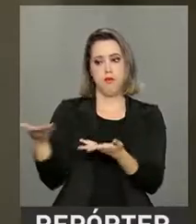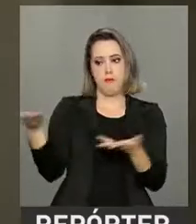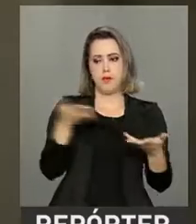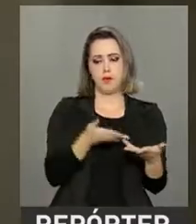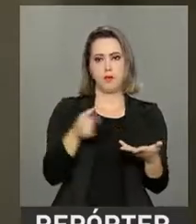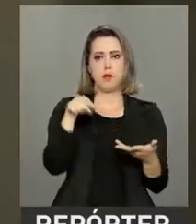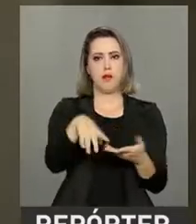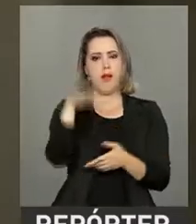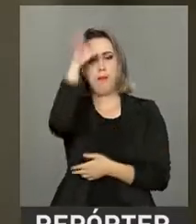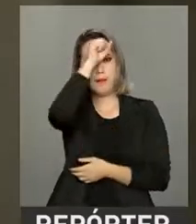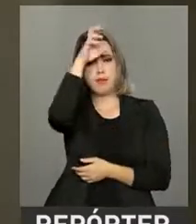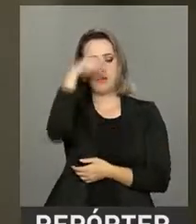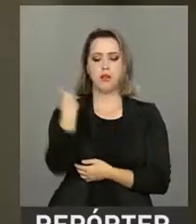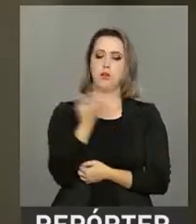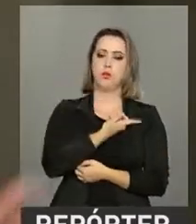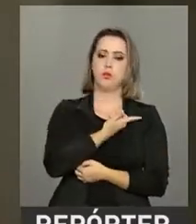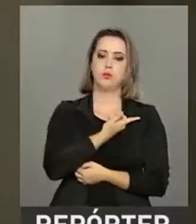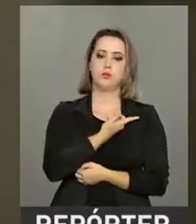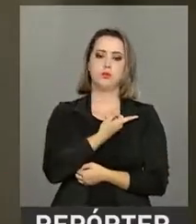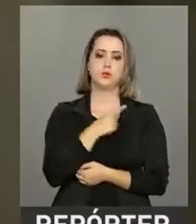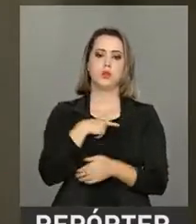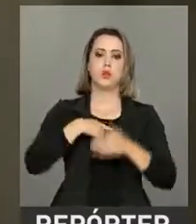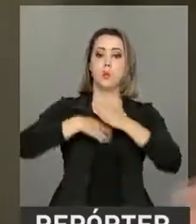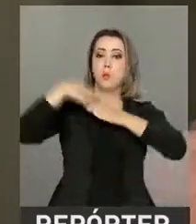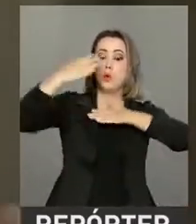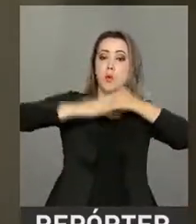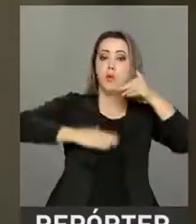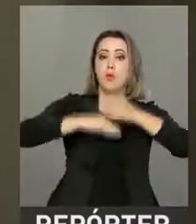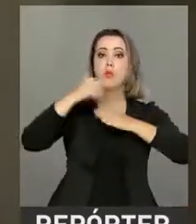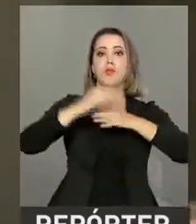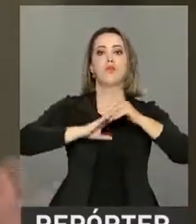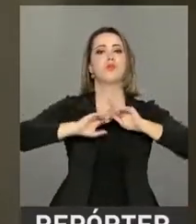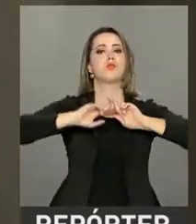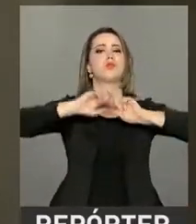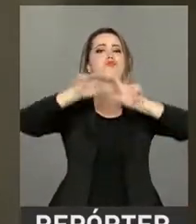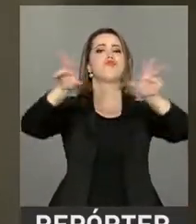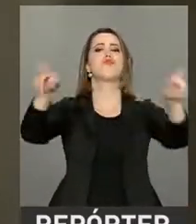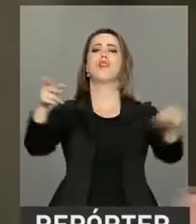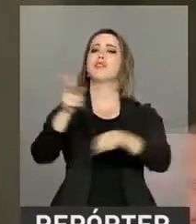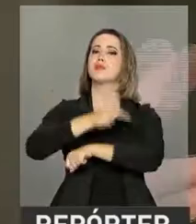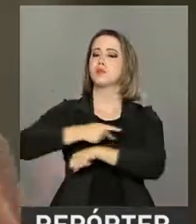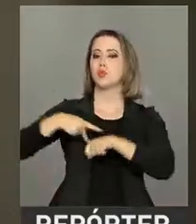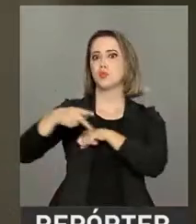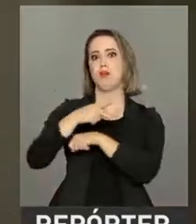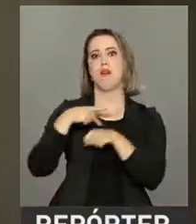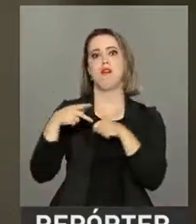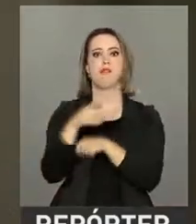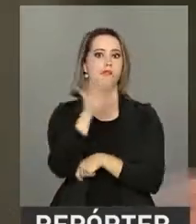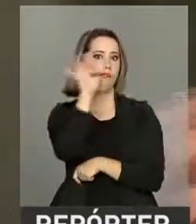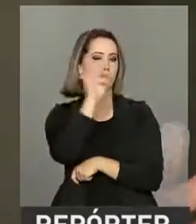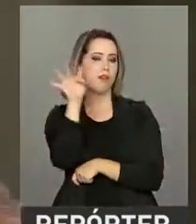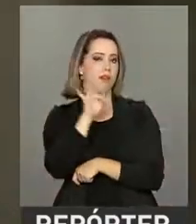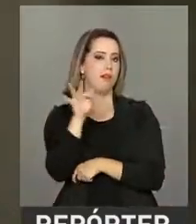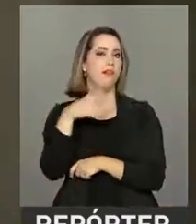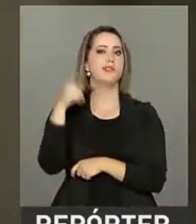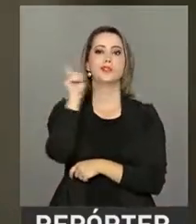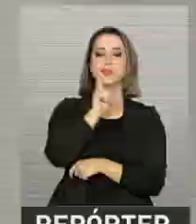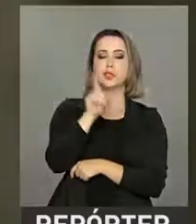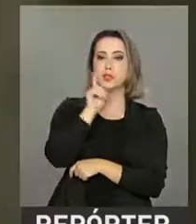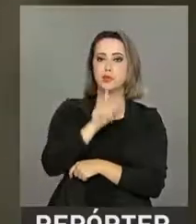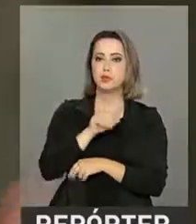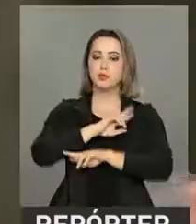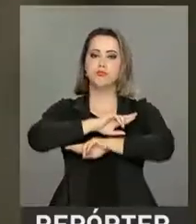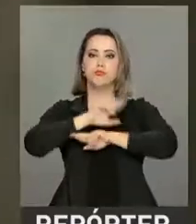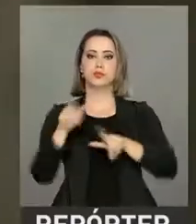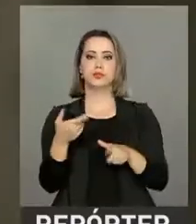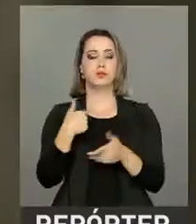cá pra aprender com a gente profissionais da holanda da alemanha da frança dos estados unidos